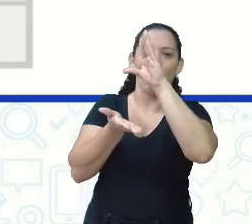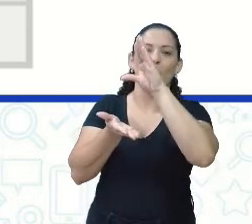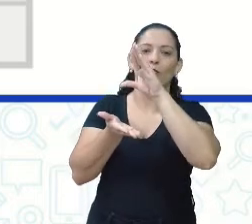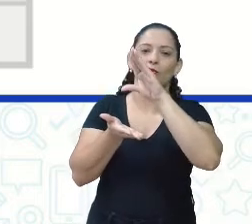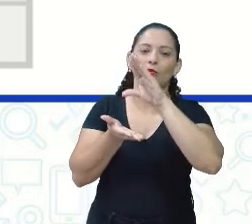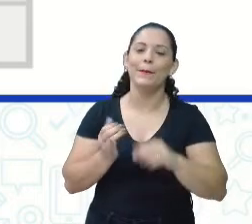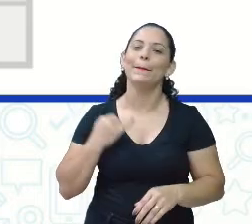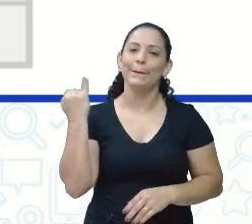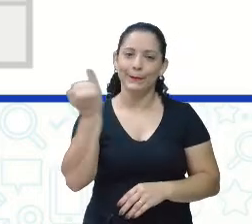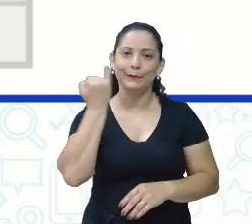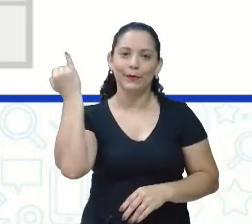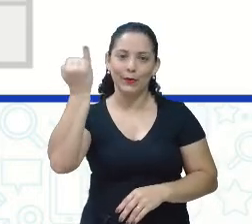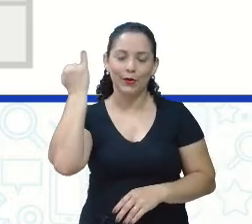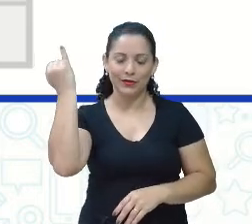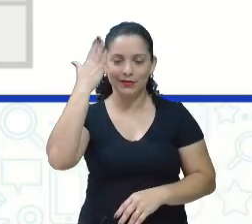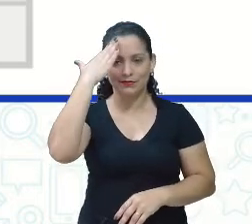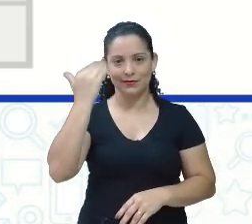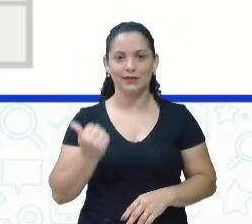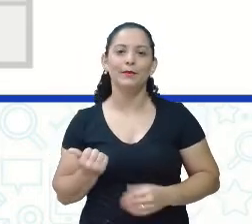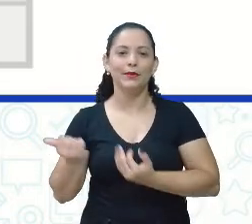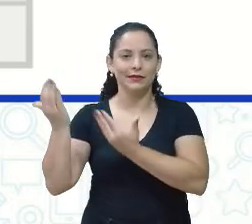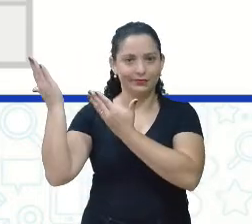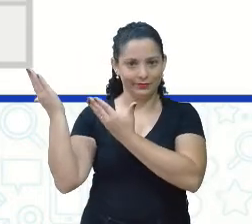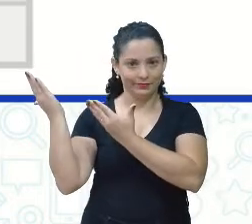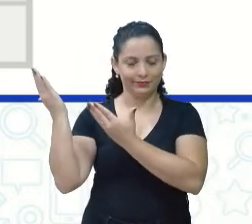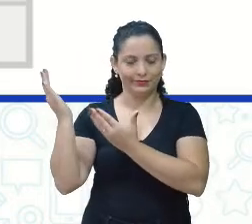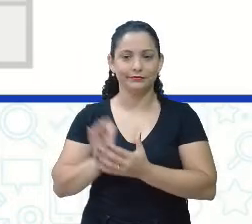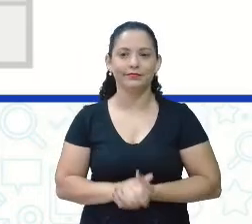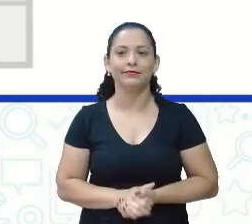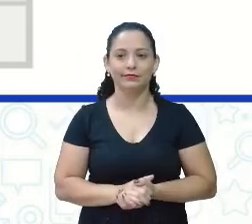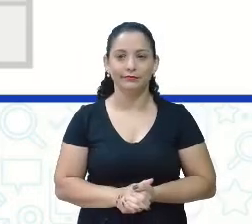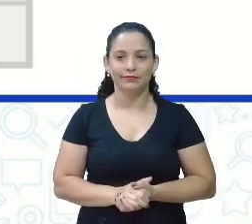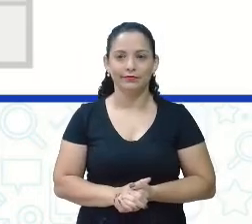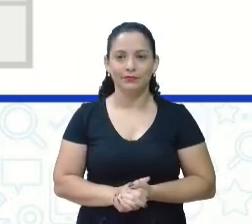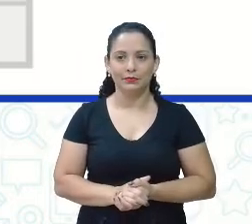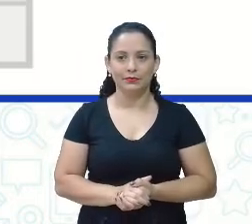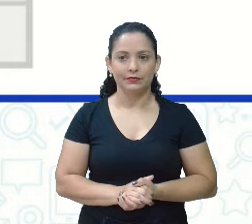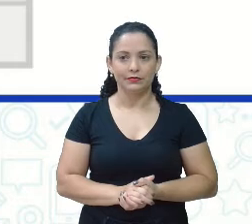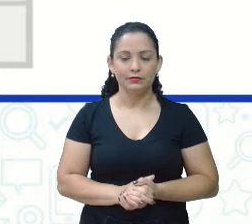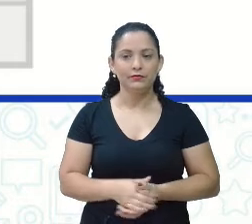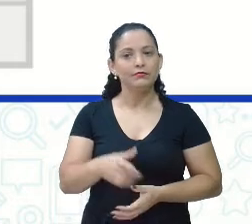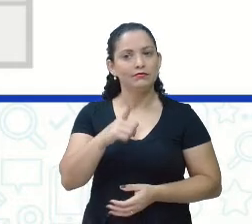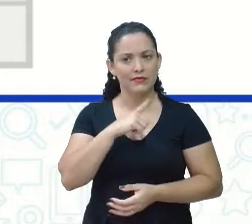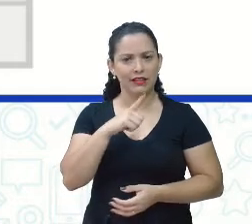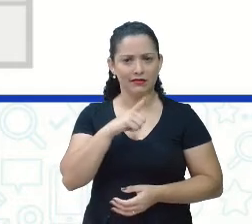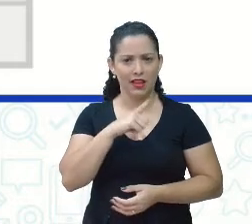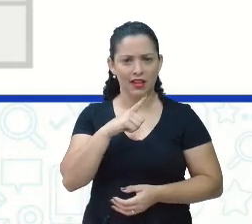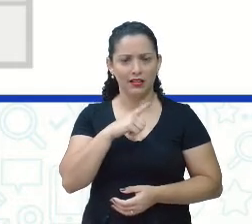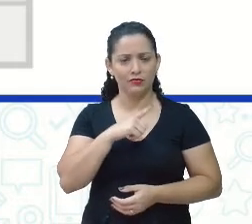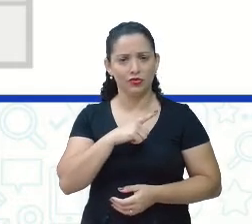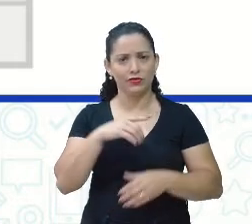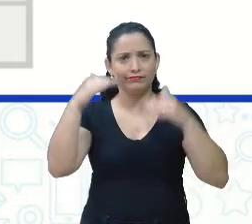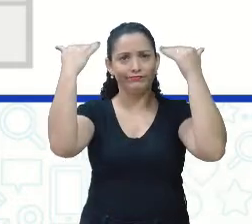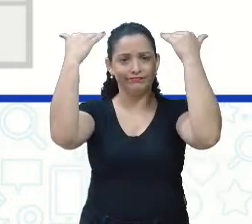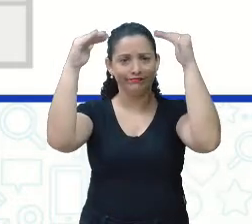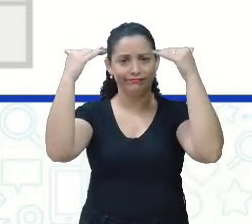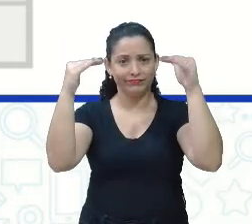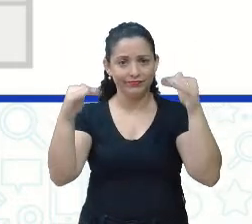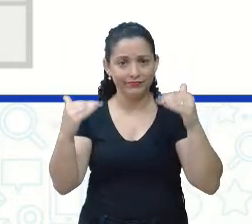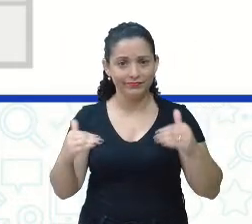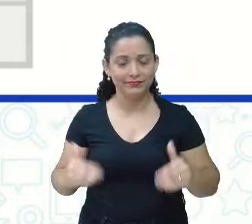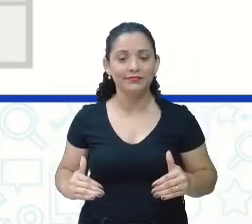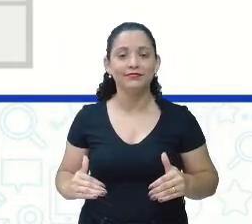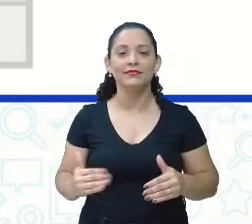televisão de vocês, do computador, seja um print, seja que você tá, por onde você esteja assistindo, tá? Porque nós temos questões, né, formas